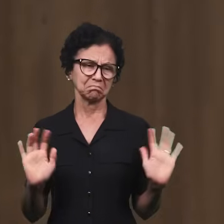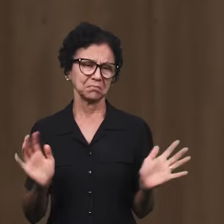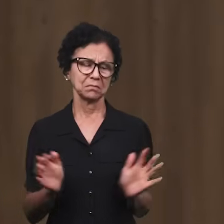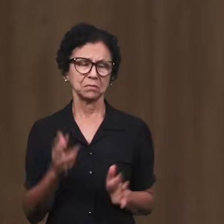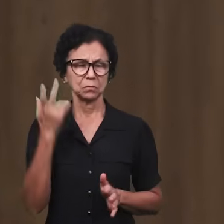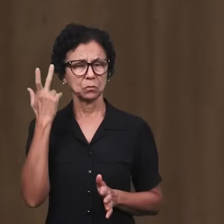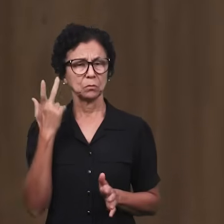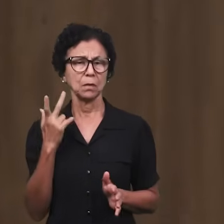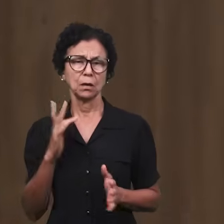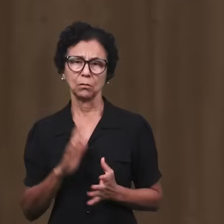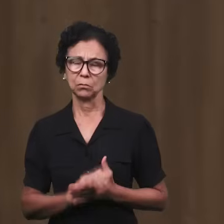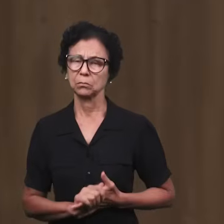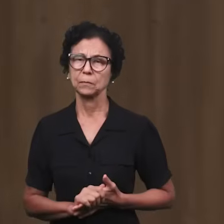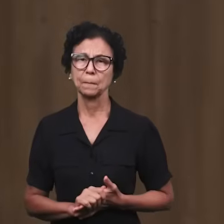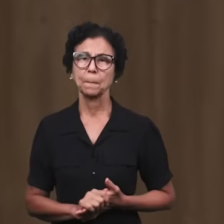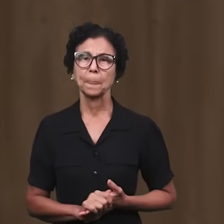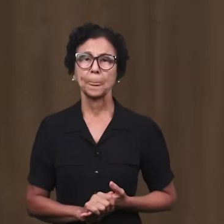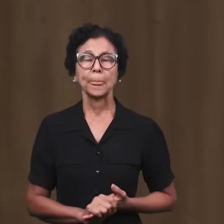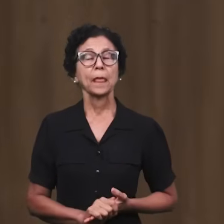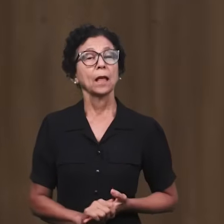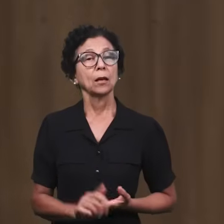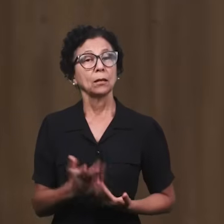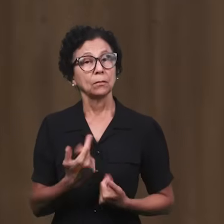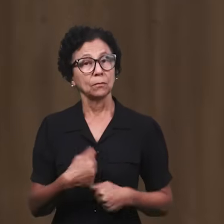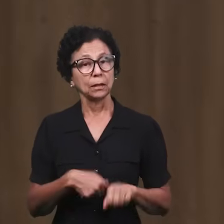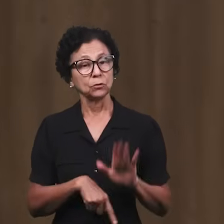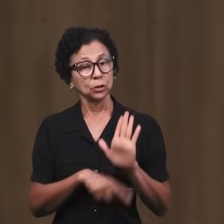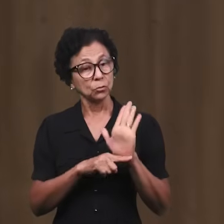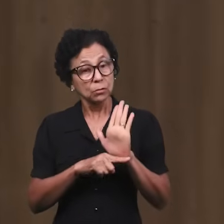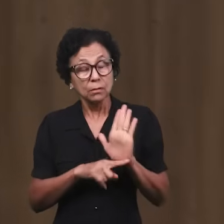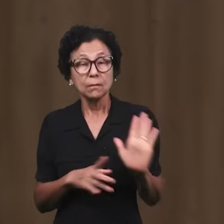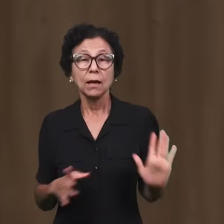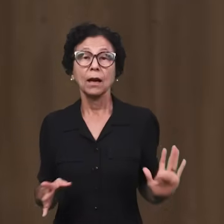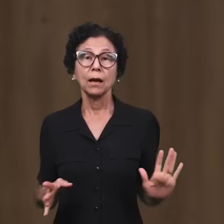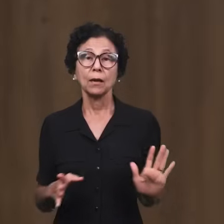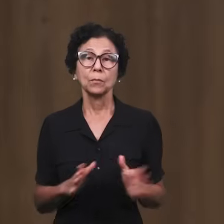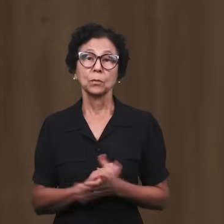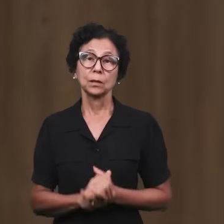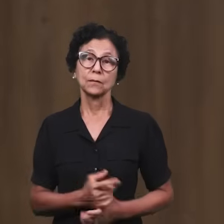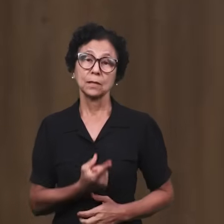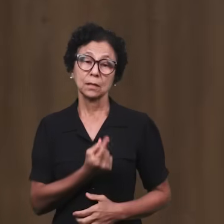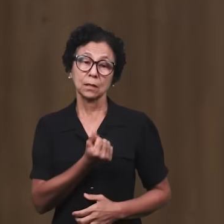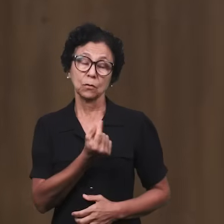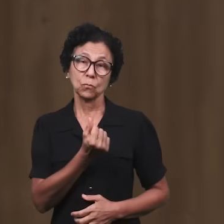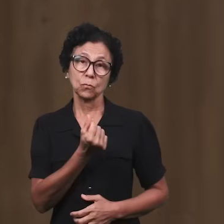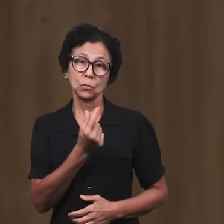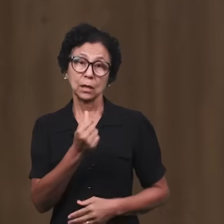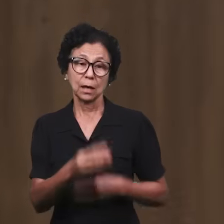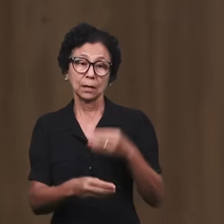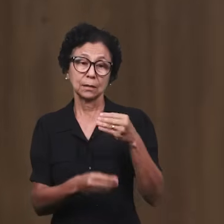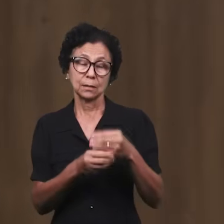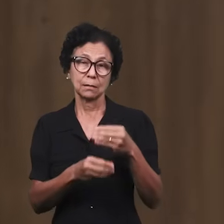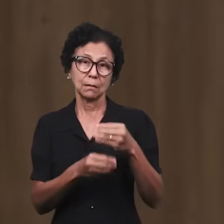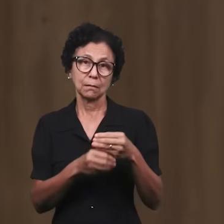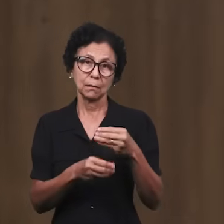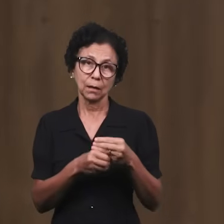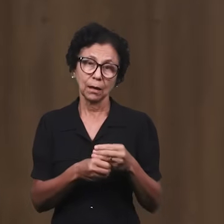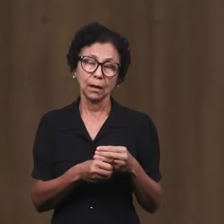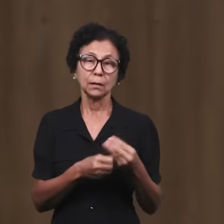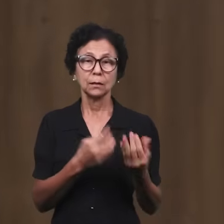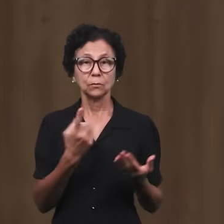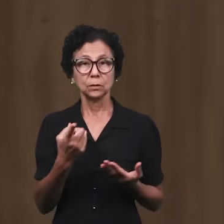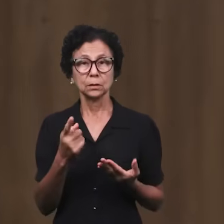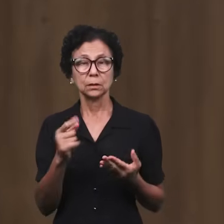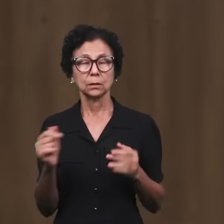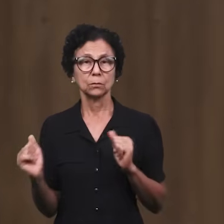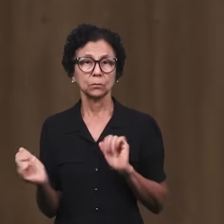te atrasar. Pelo contrário, ele vai te alavancar porque você vai ter uma renda em momentos de transição. E conforme